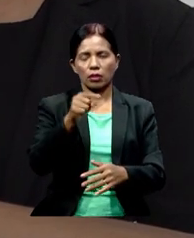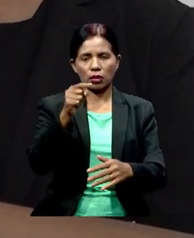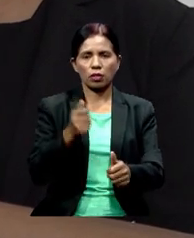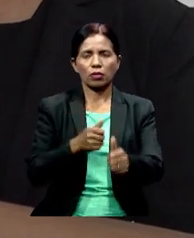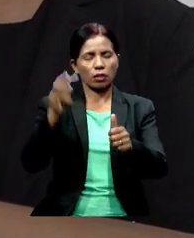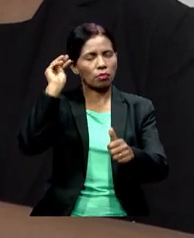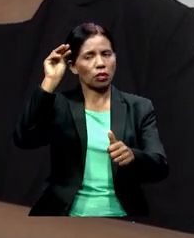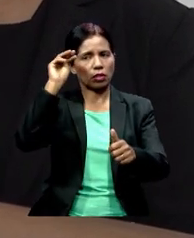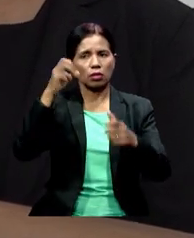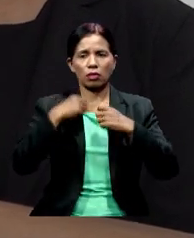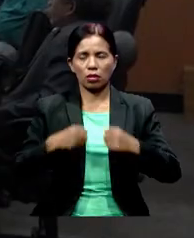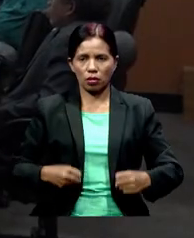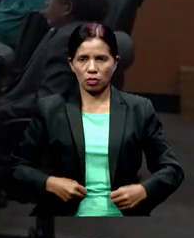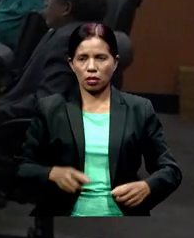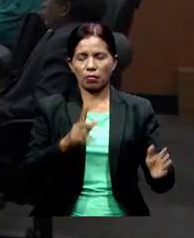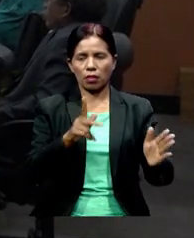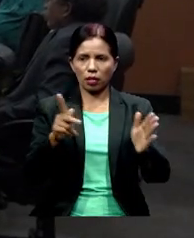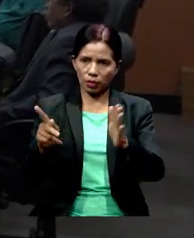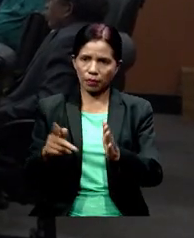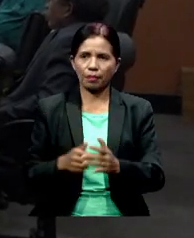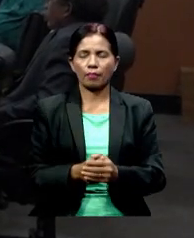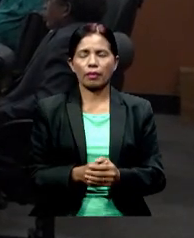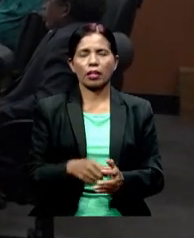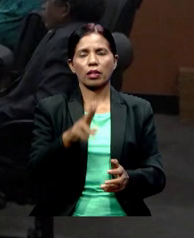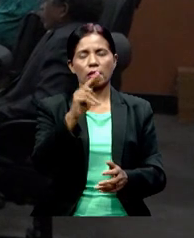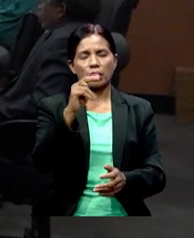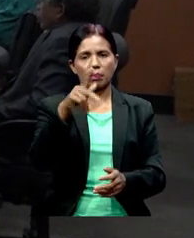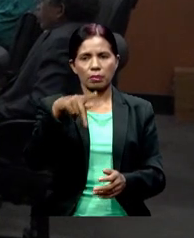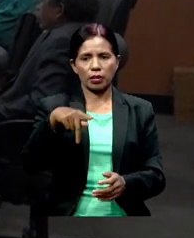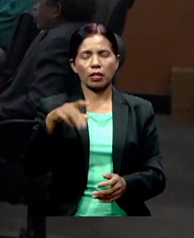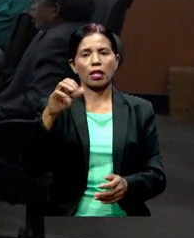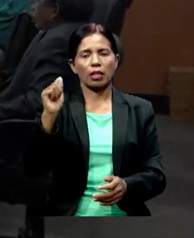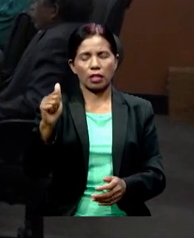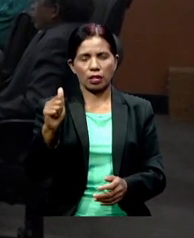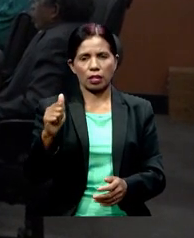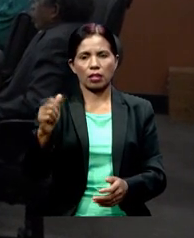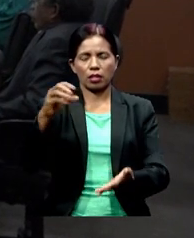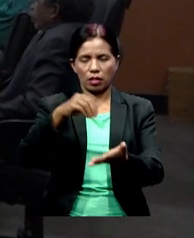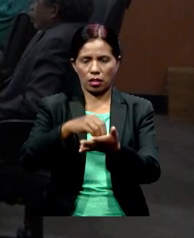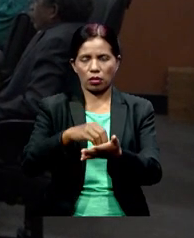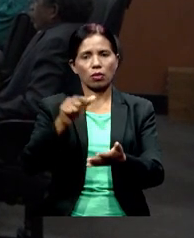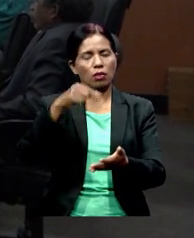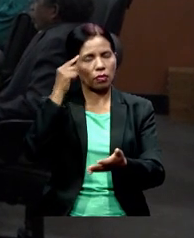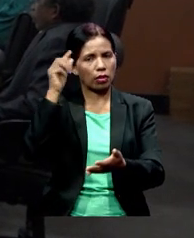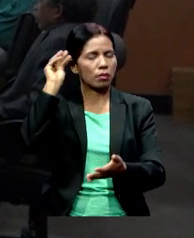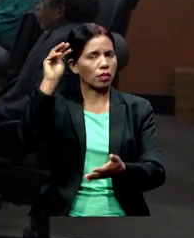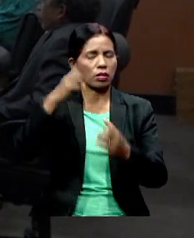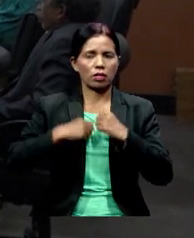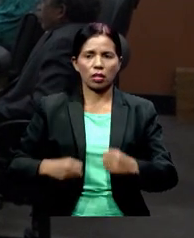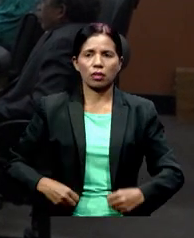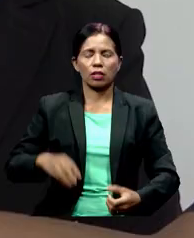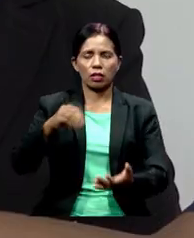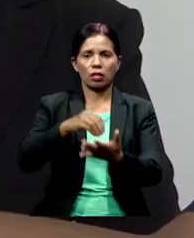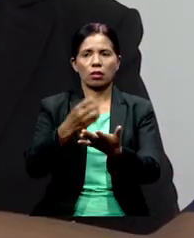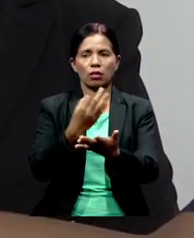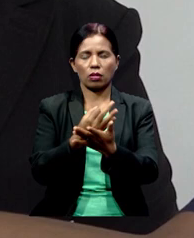ministério saúde ninia plano então UNFPA na perspectiva ita precisa investir ou governo ou ministério saúde precisa investir por volta